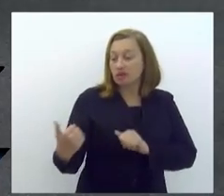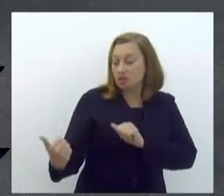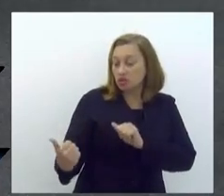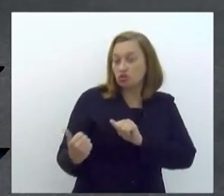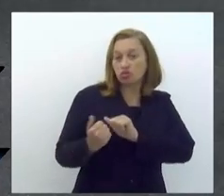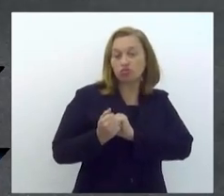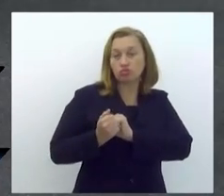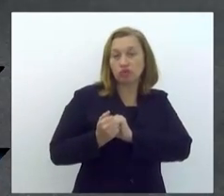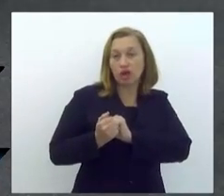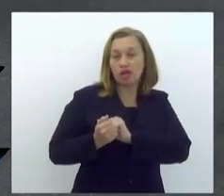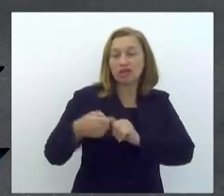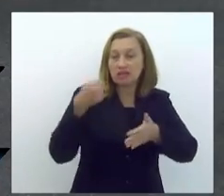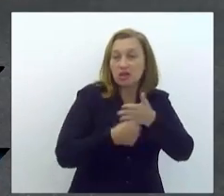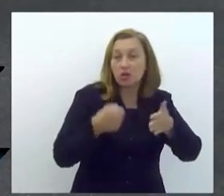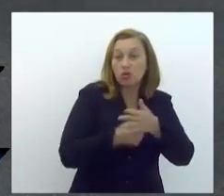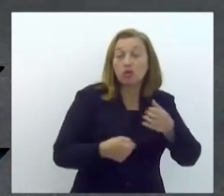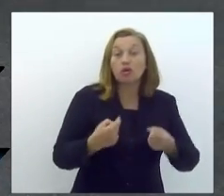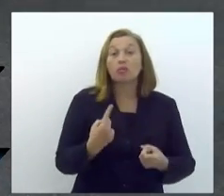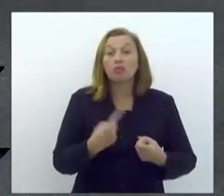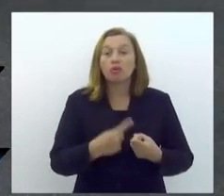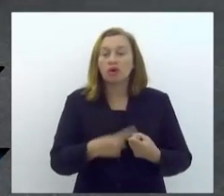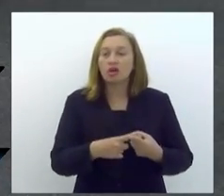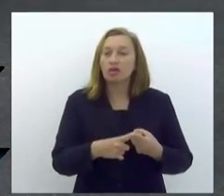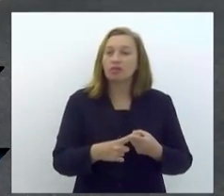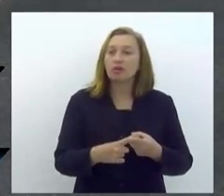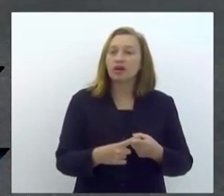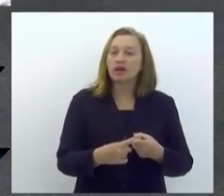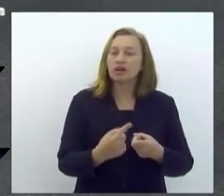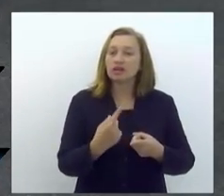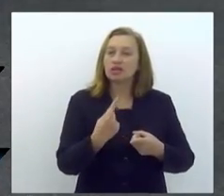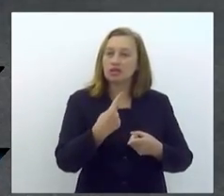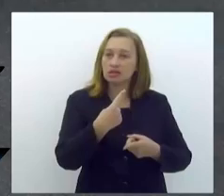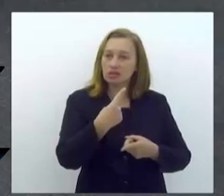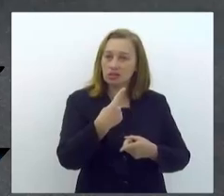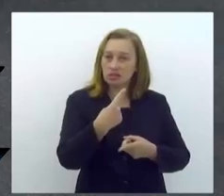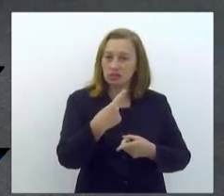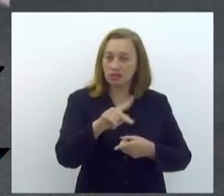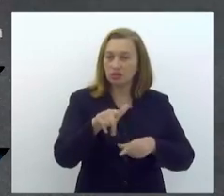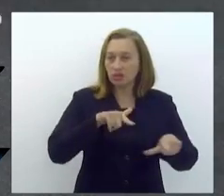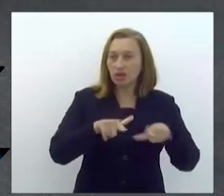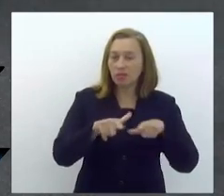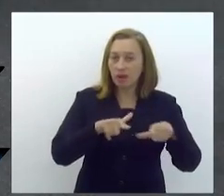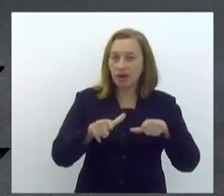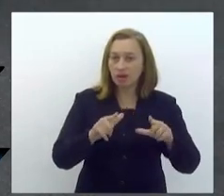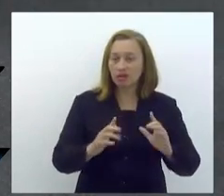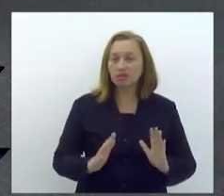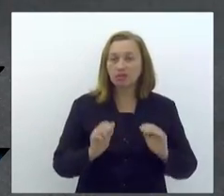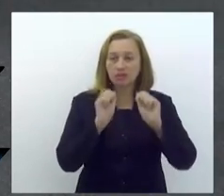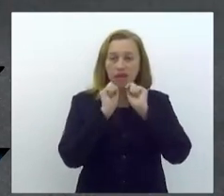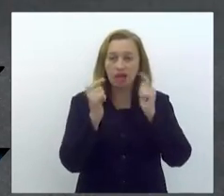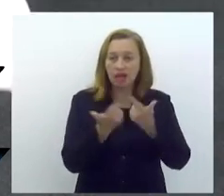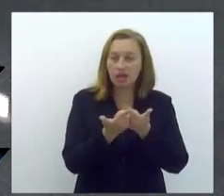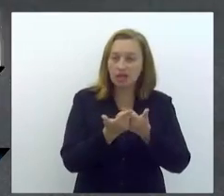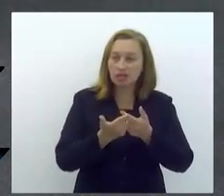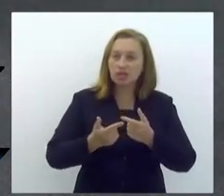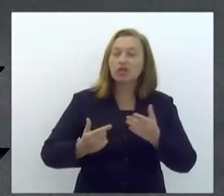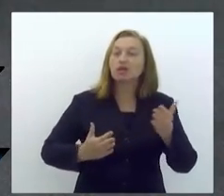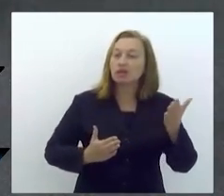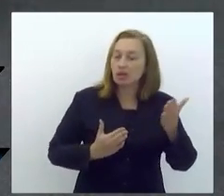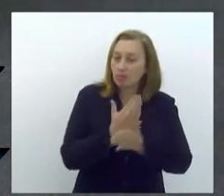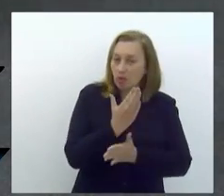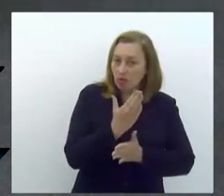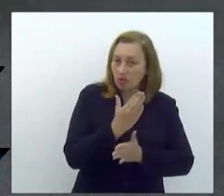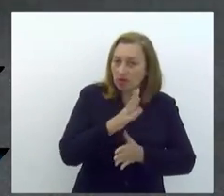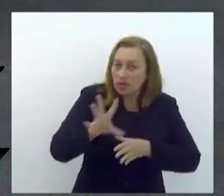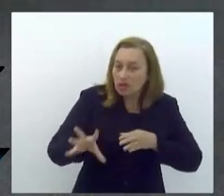luta até porque para que essa legislação que vossa excelência será provar que na casa prospere ela de fato seja regulamentada